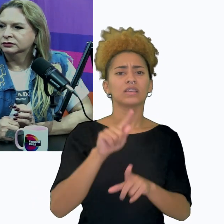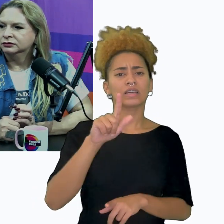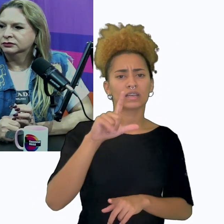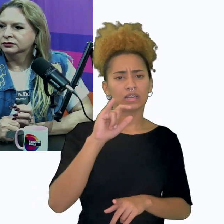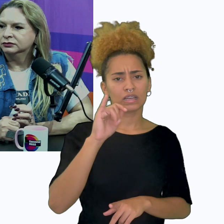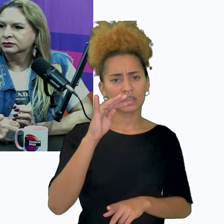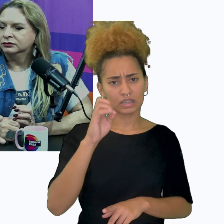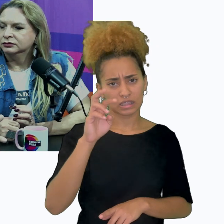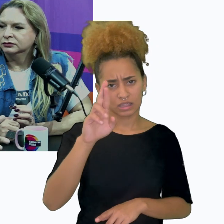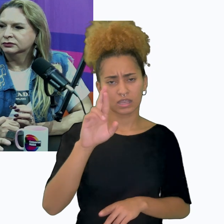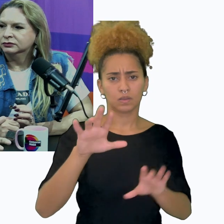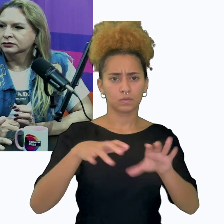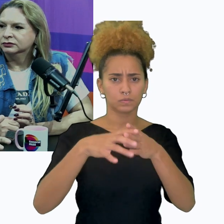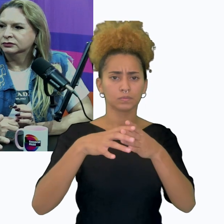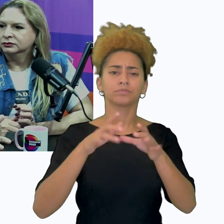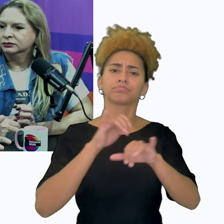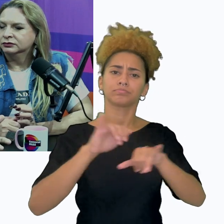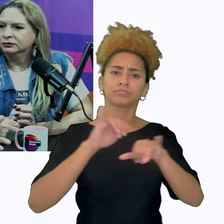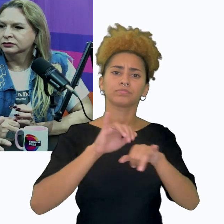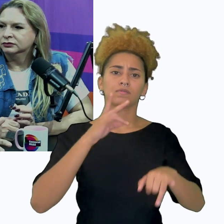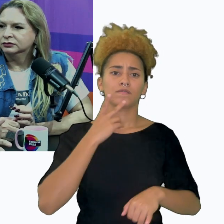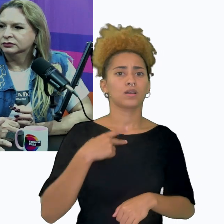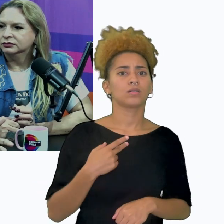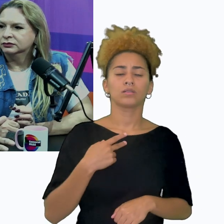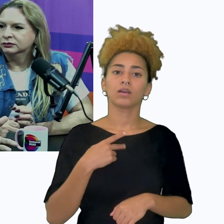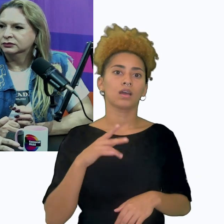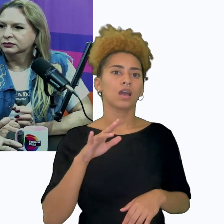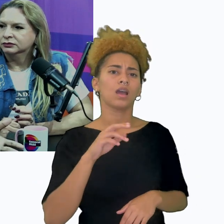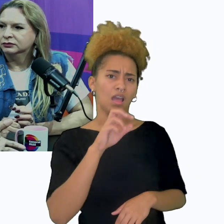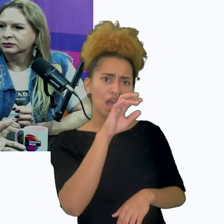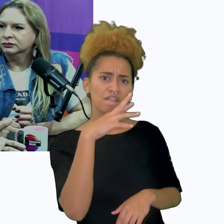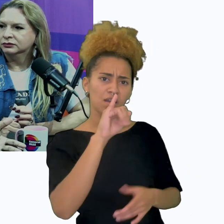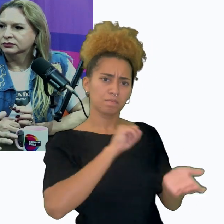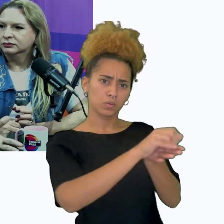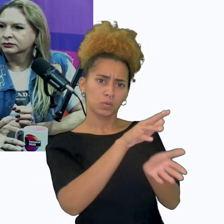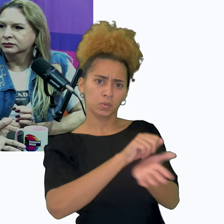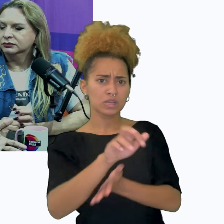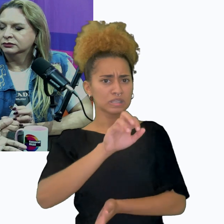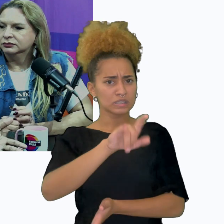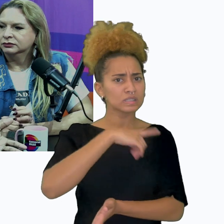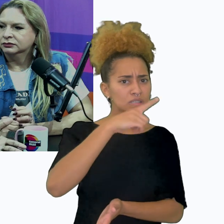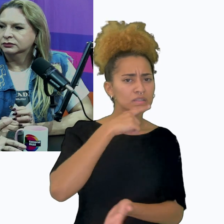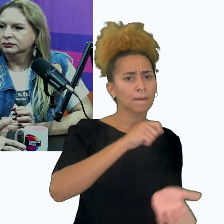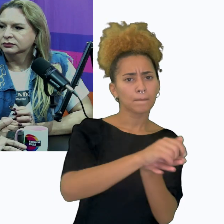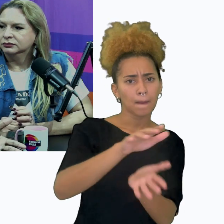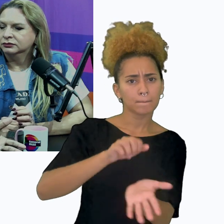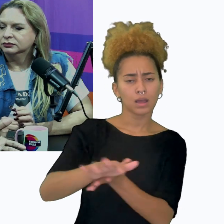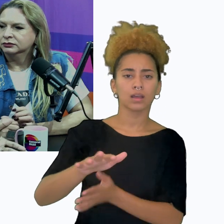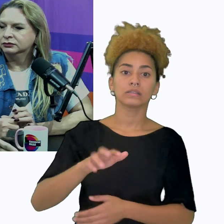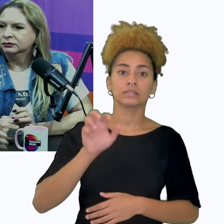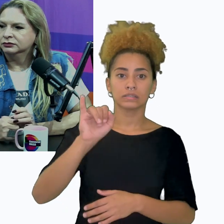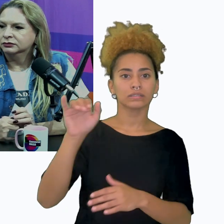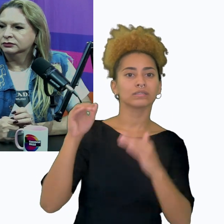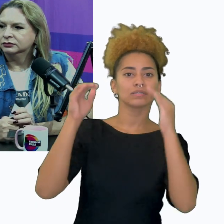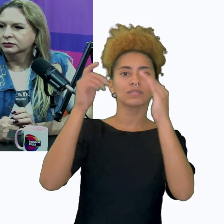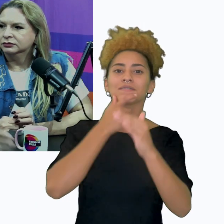cima, o Glitter quando foi montar o Glitter, o superintendente disse que ia botar todo mundo pra rua, até o apresentador ia pra rua se não desse Ibope.